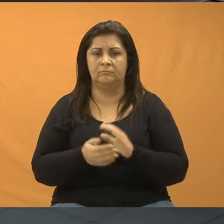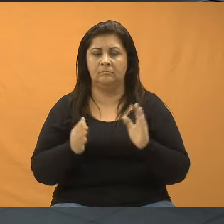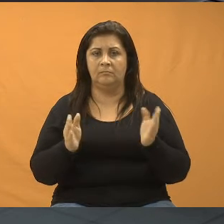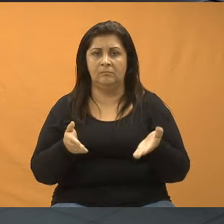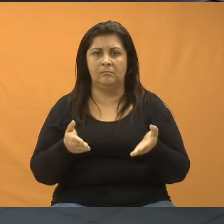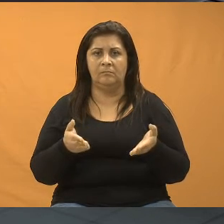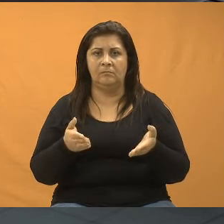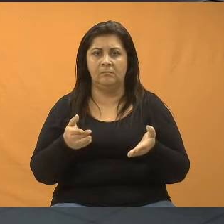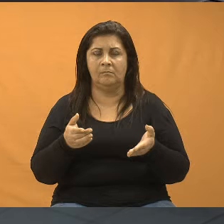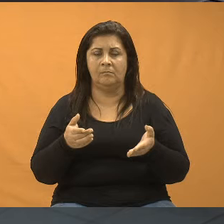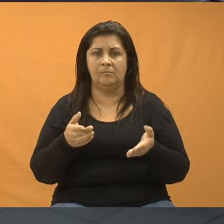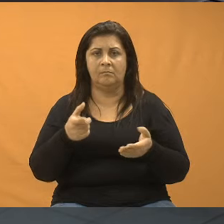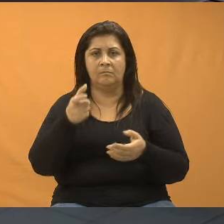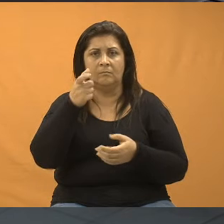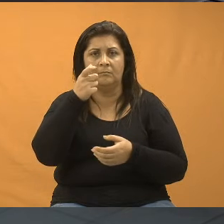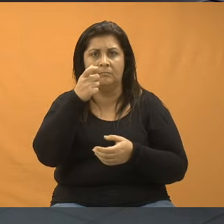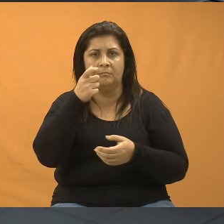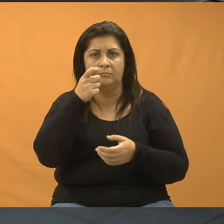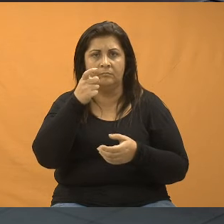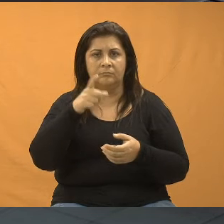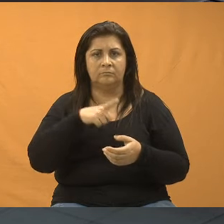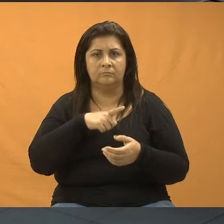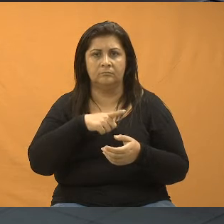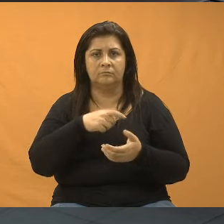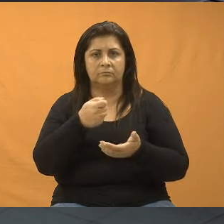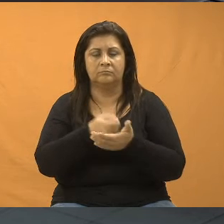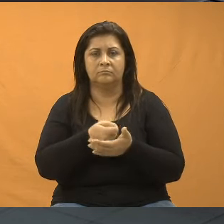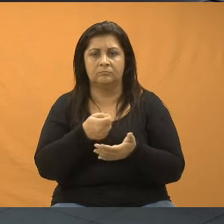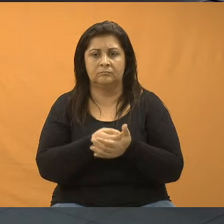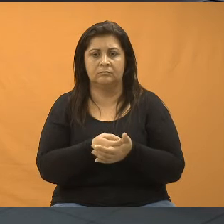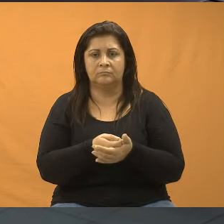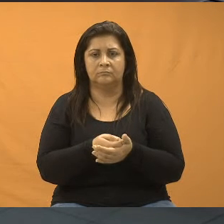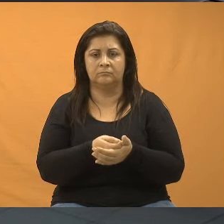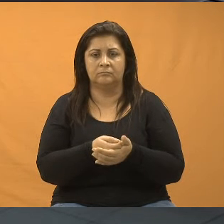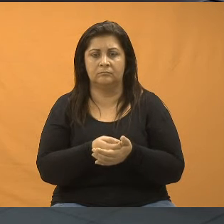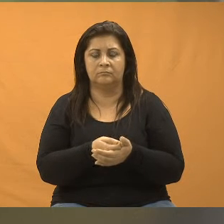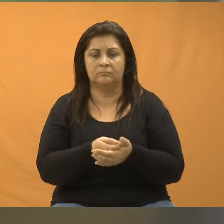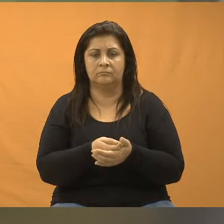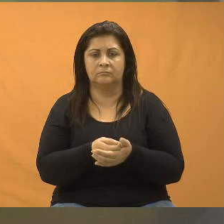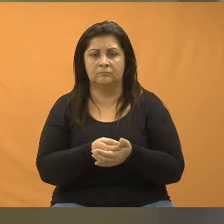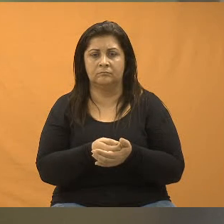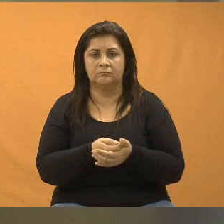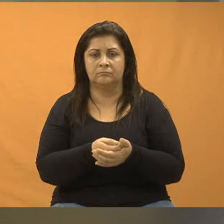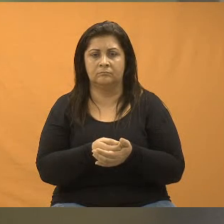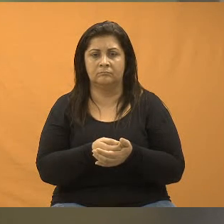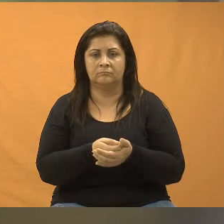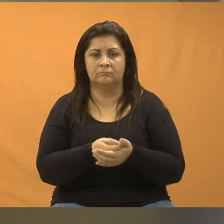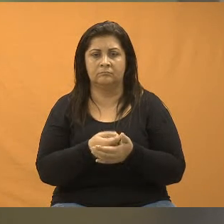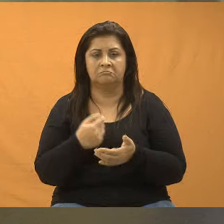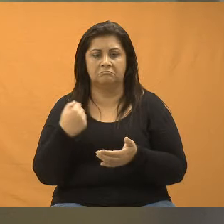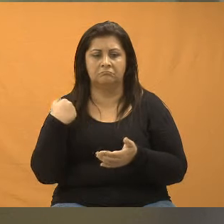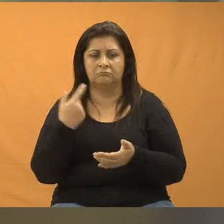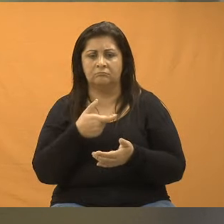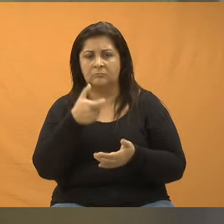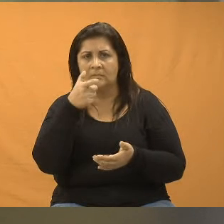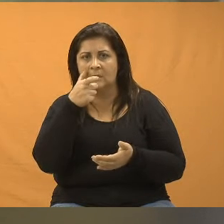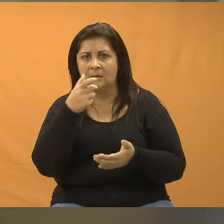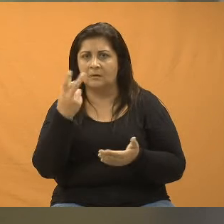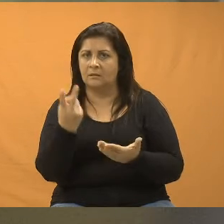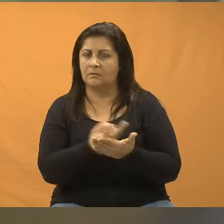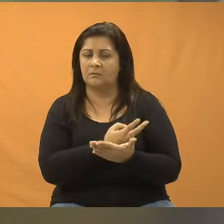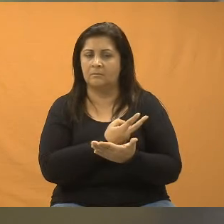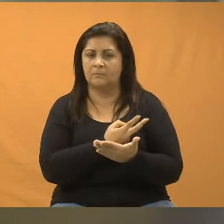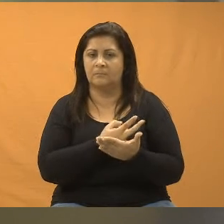viu que existem cobranças que, até onde nós apuramos agora, são